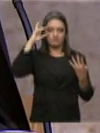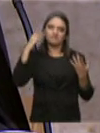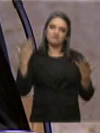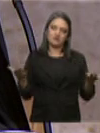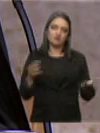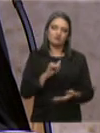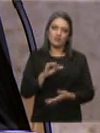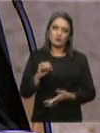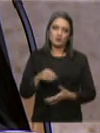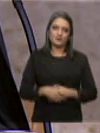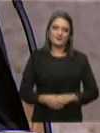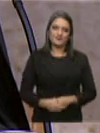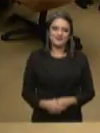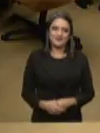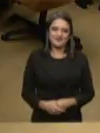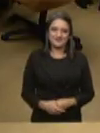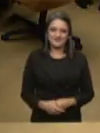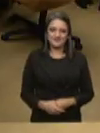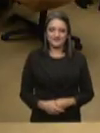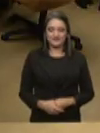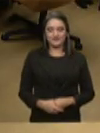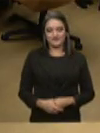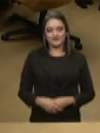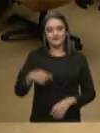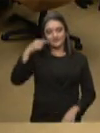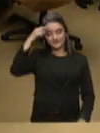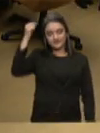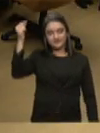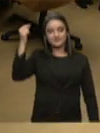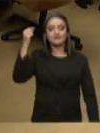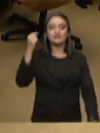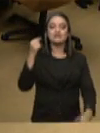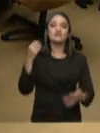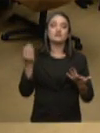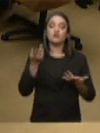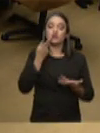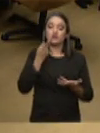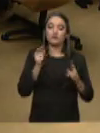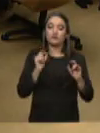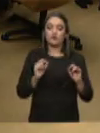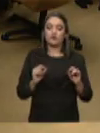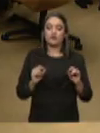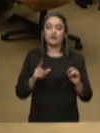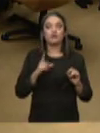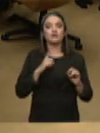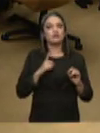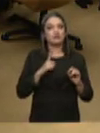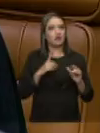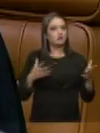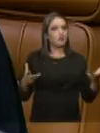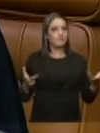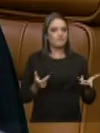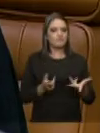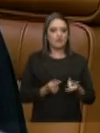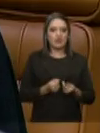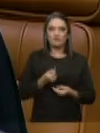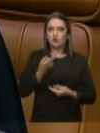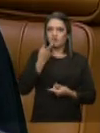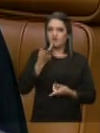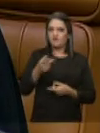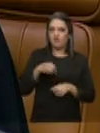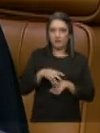isso. Presidente, só se me permite a gentileza, a deferência de registrar a extraordinária contribuição dos advogados públicos e